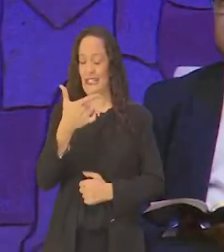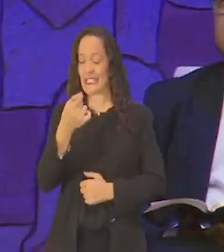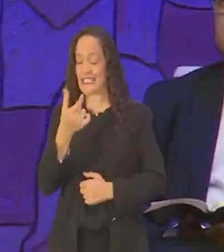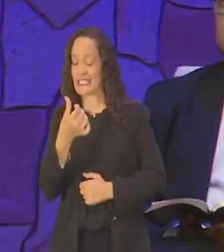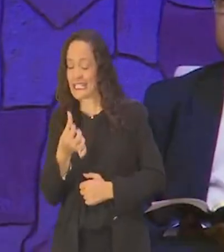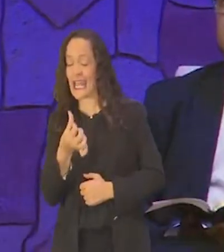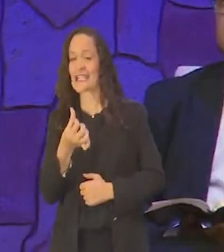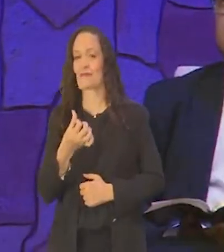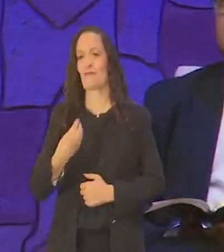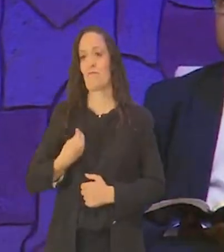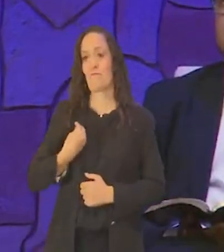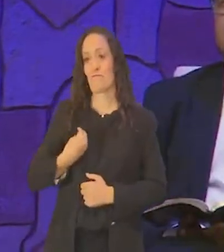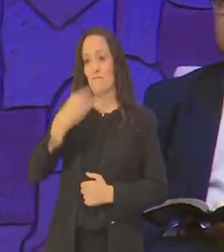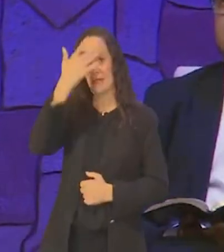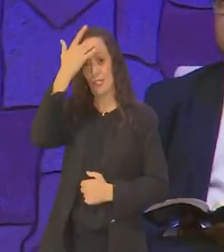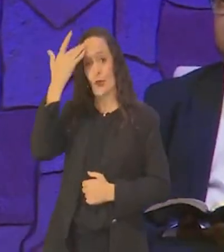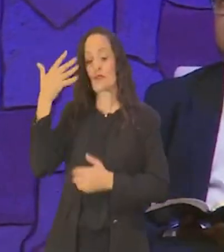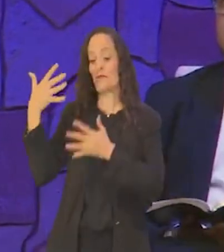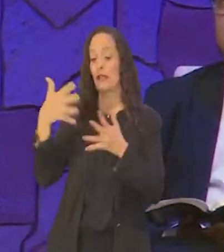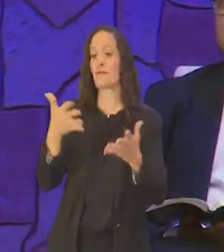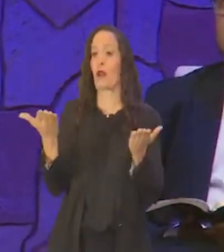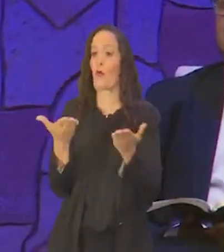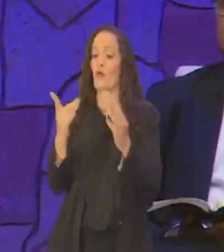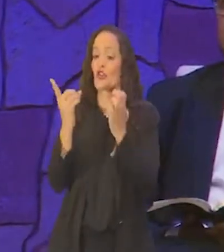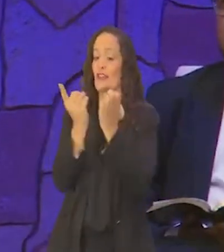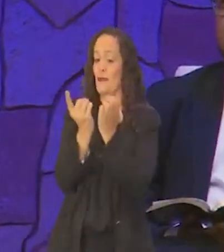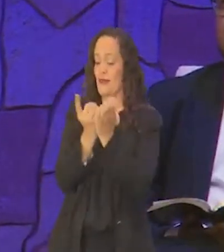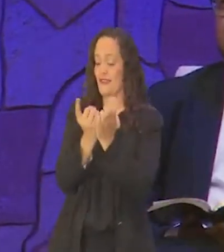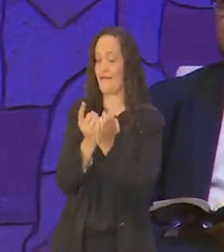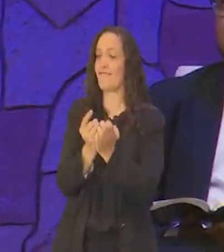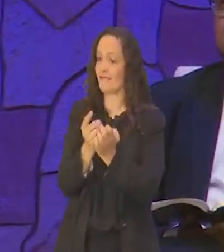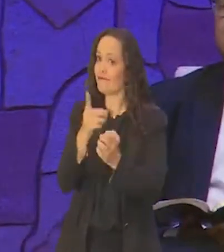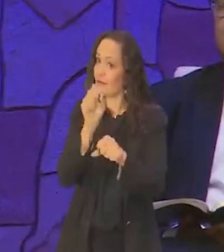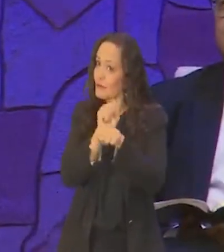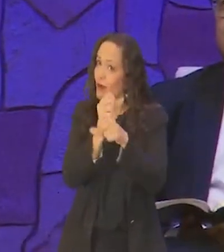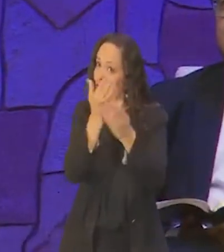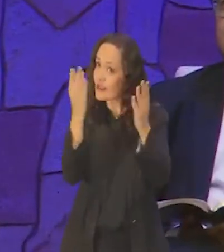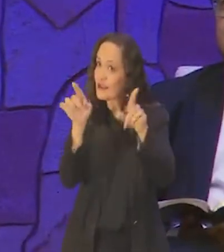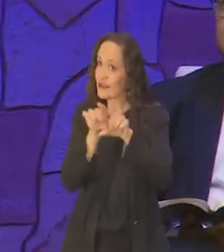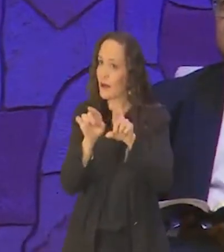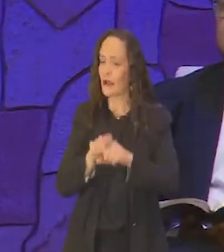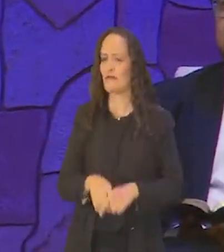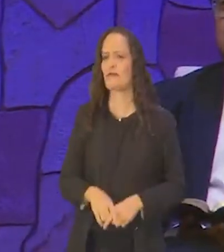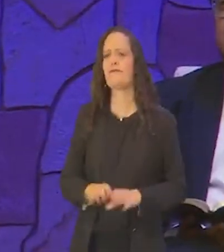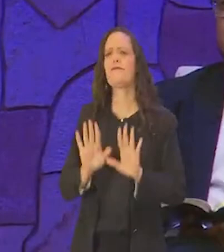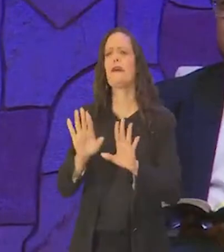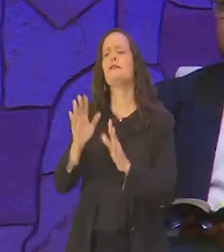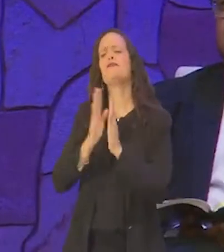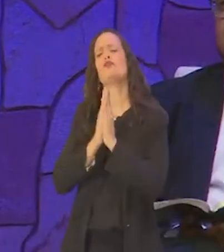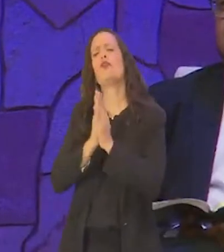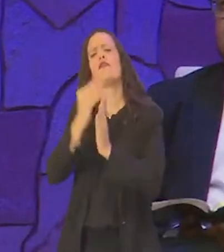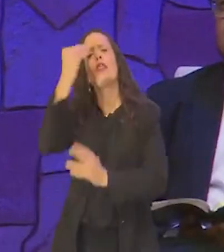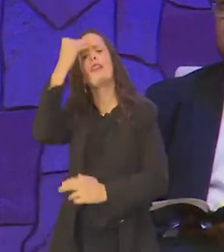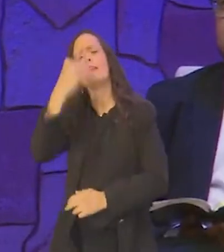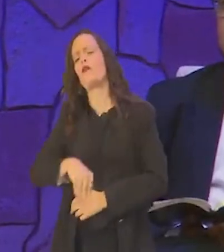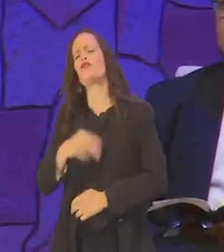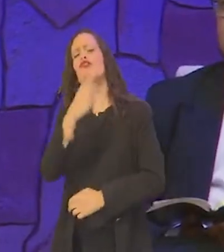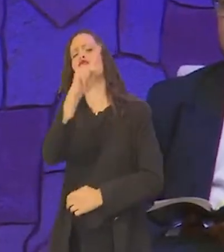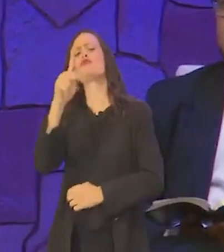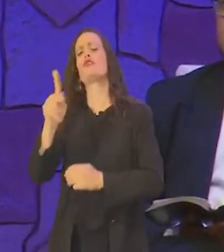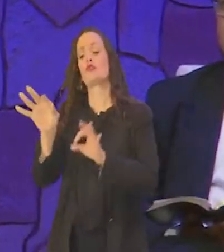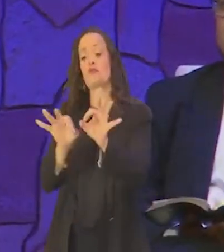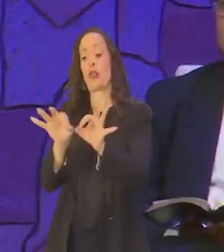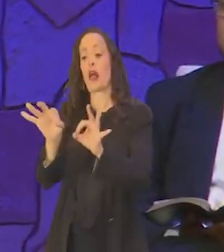Temos muito ainda para avançar, falta você nessa escola. Eu quero te convidar a não desistir dos seus planos, da sua